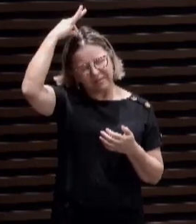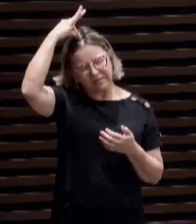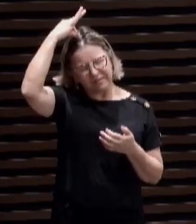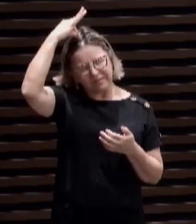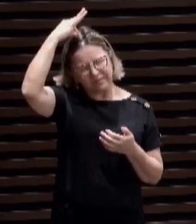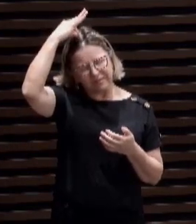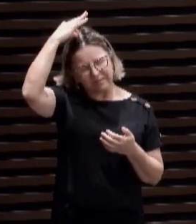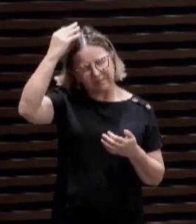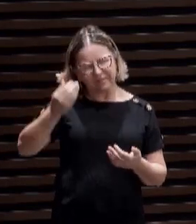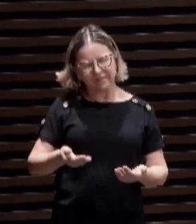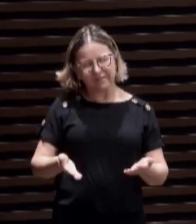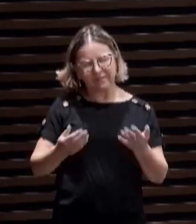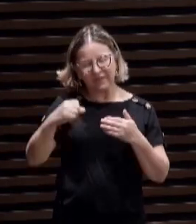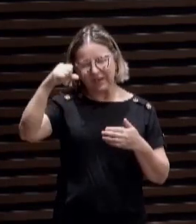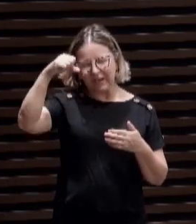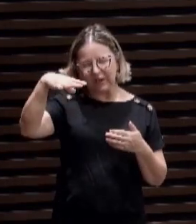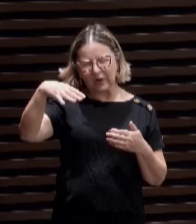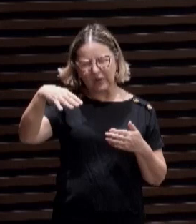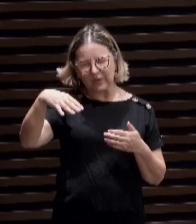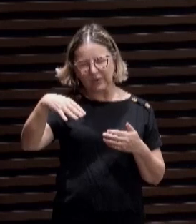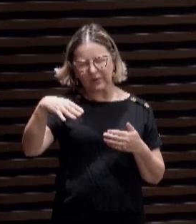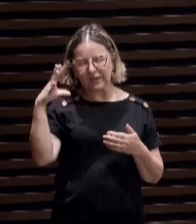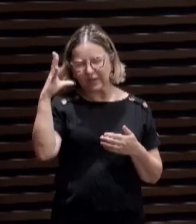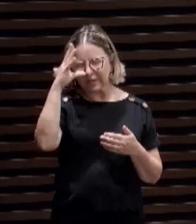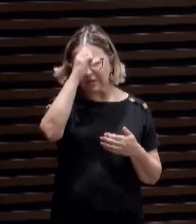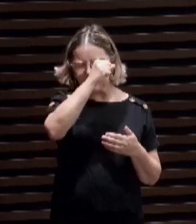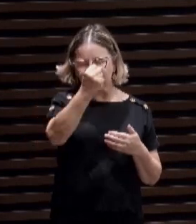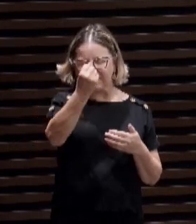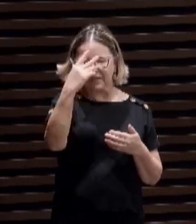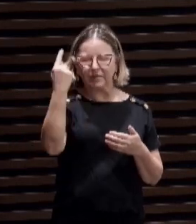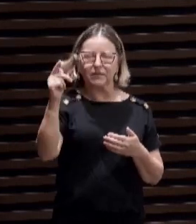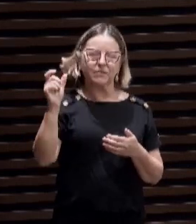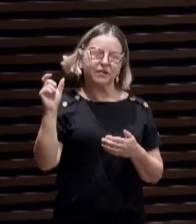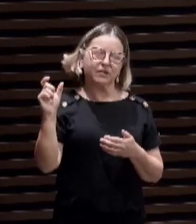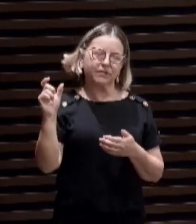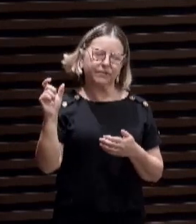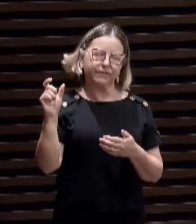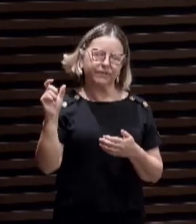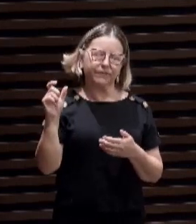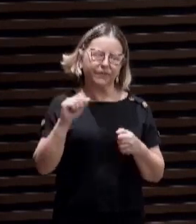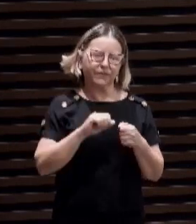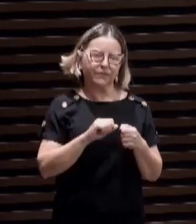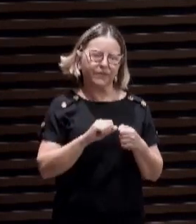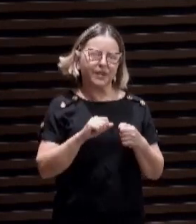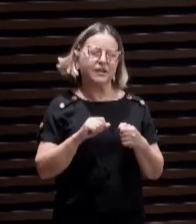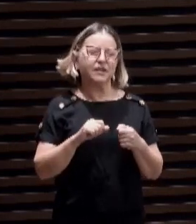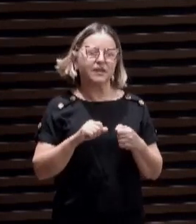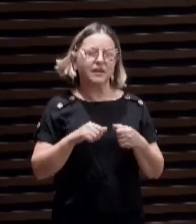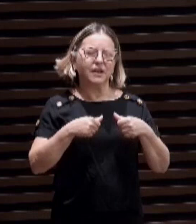que dá luz e entendimento, que nos dá compreensão, revelação da Tua Palavra, faça isto nesta manhã,